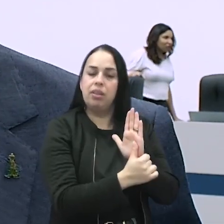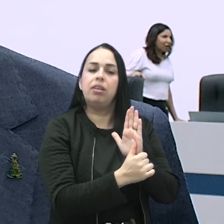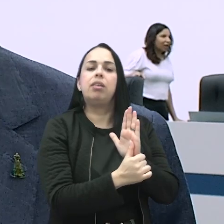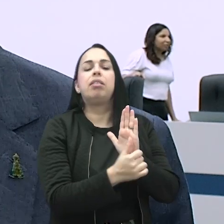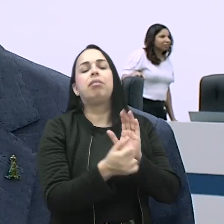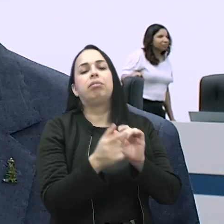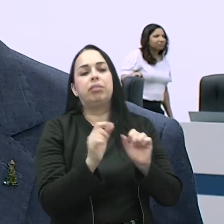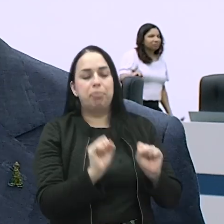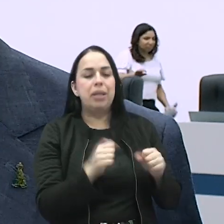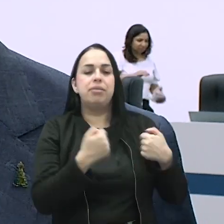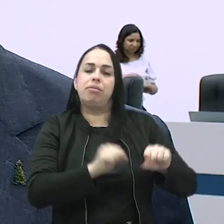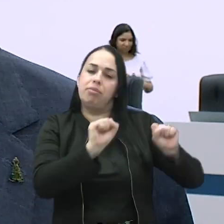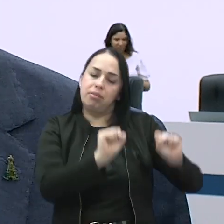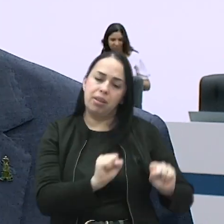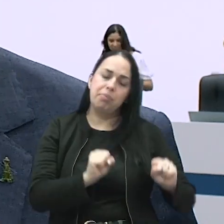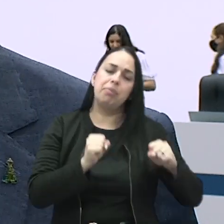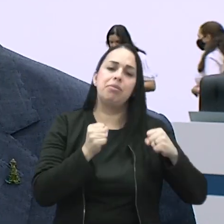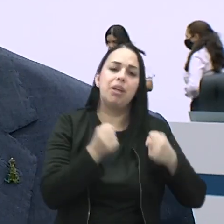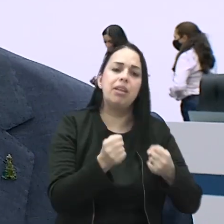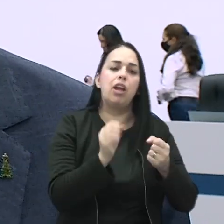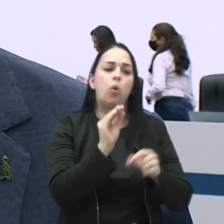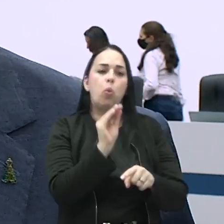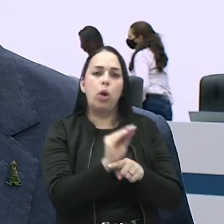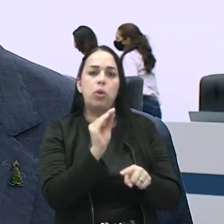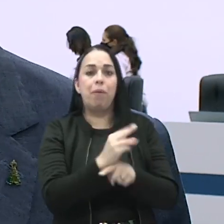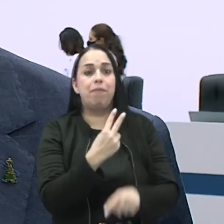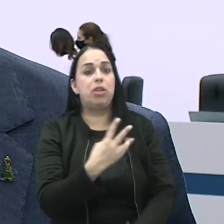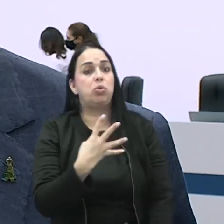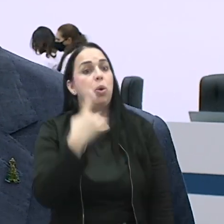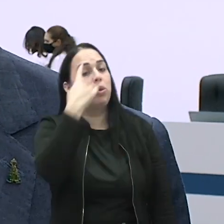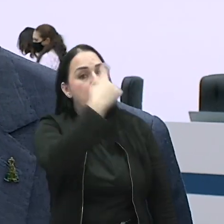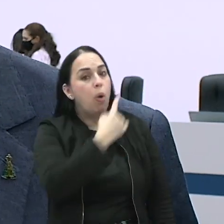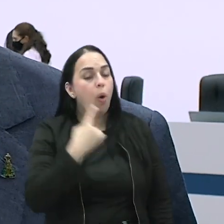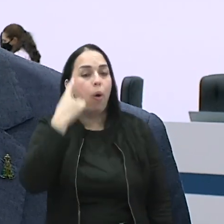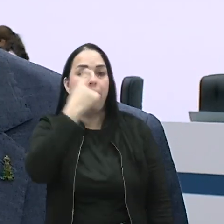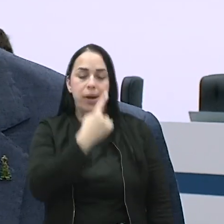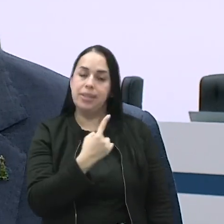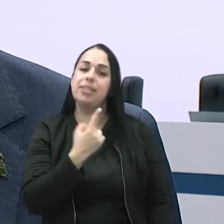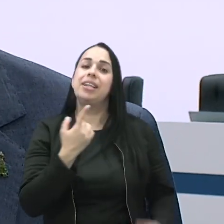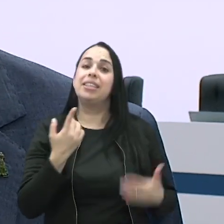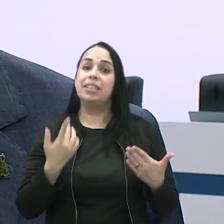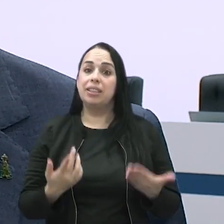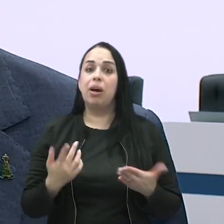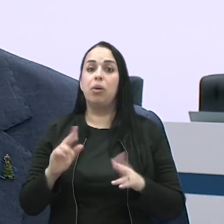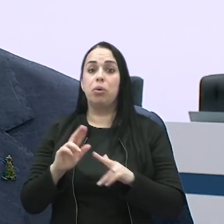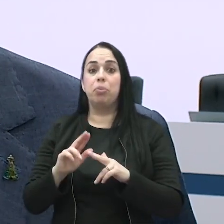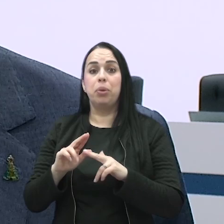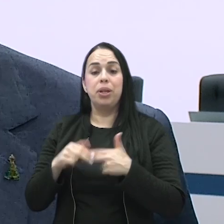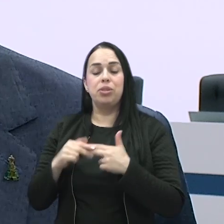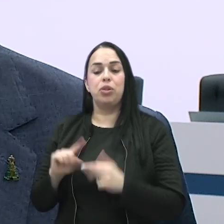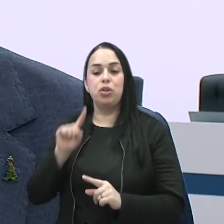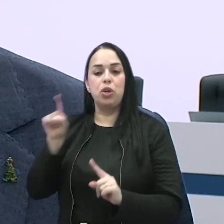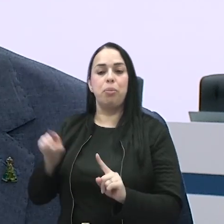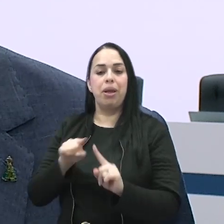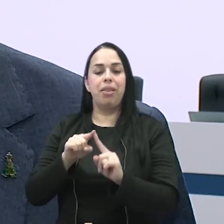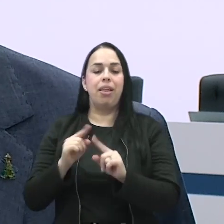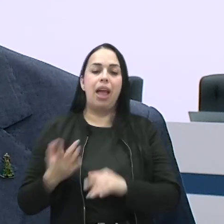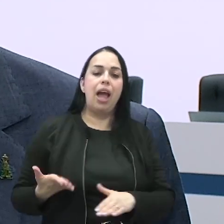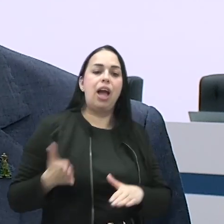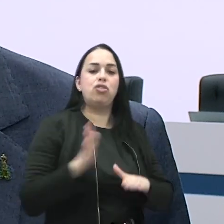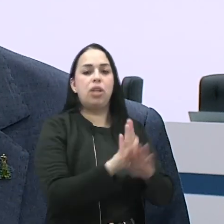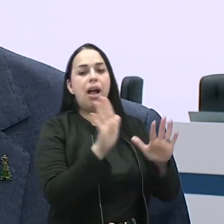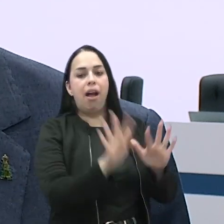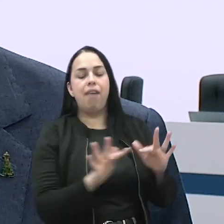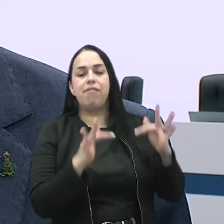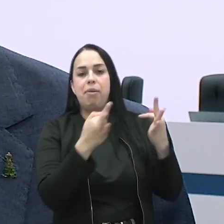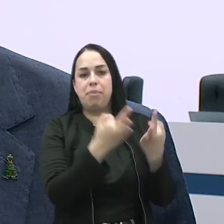o seu desgaste, tem que se empenhar de maneira diferente, tem que ter um cuidado 24 horas, né? Então, o nosso objetivo é trazer